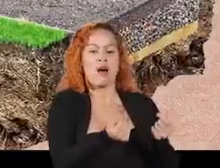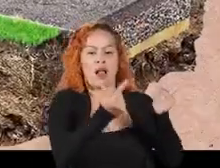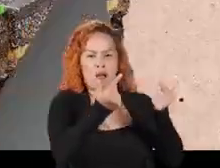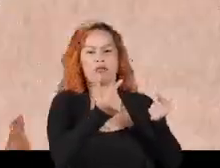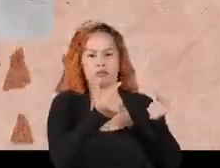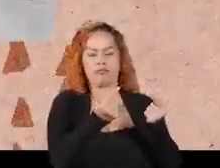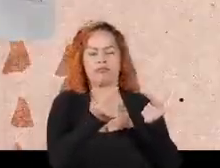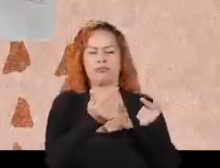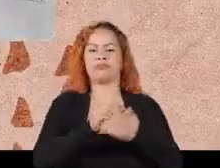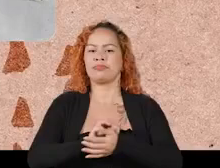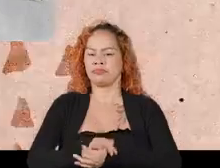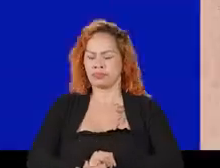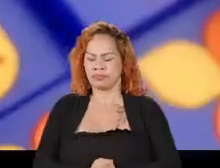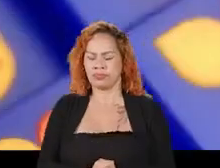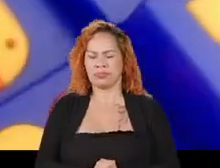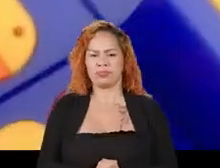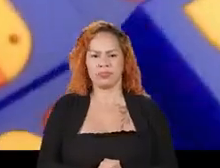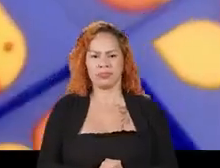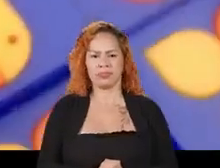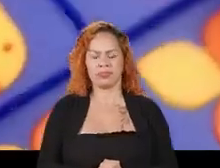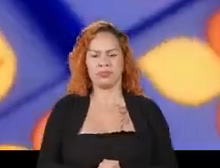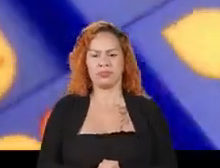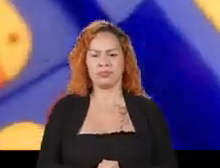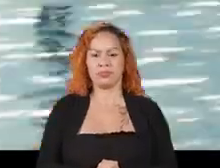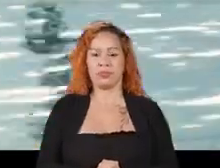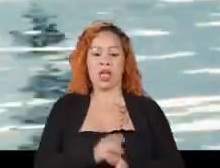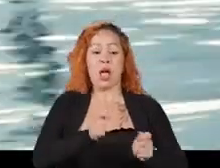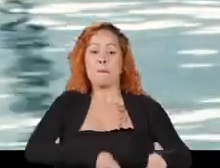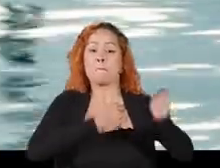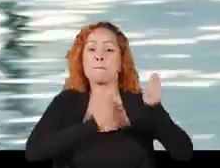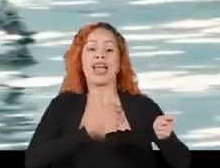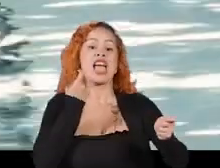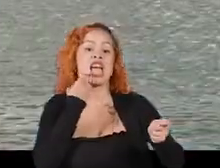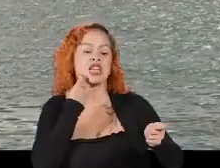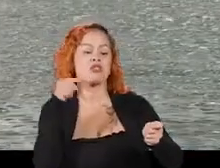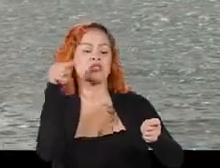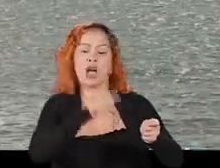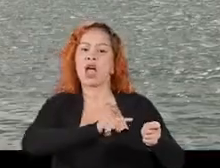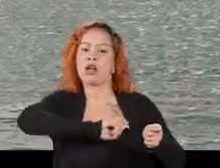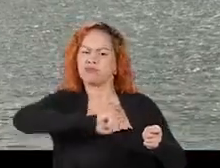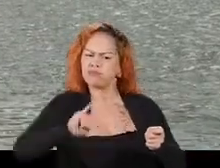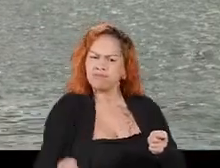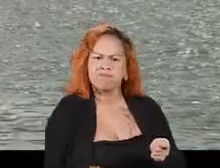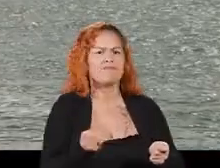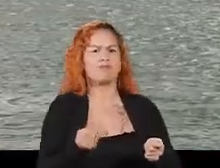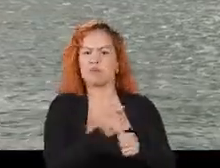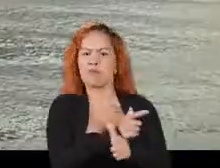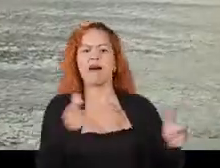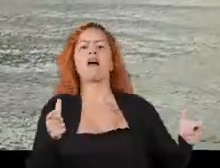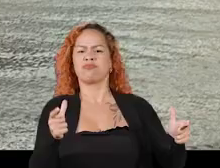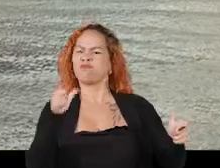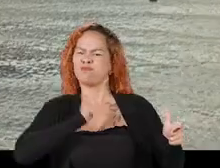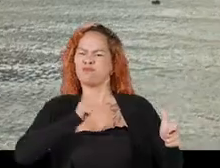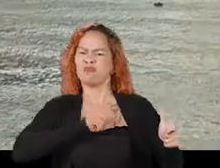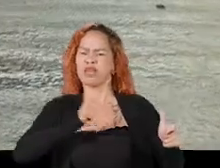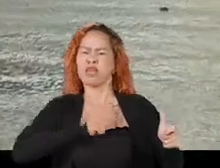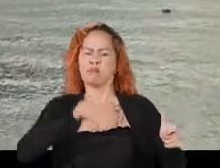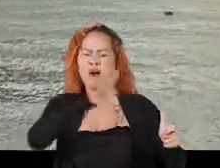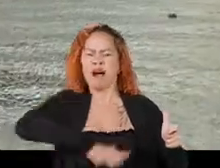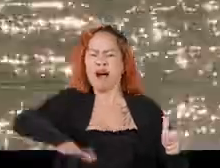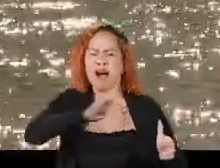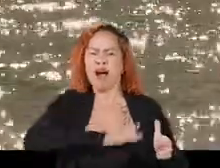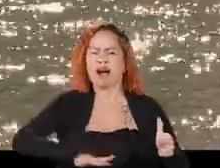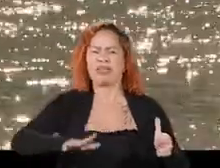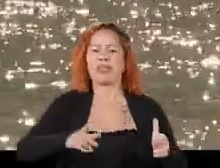maior valor agregado possível. A pesca é uma janela de oportunidade. Temos o maior